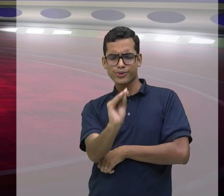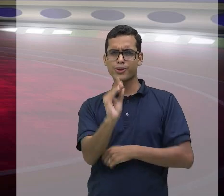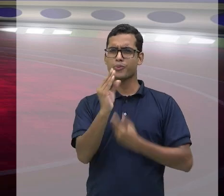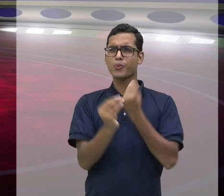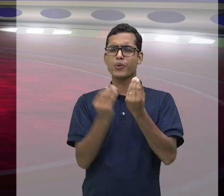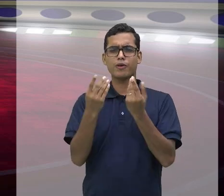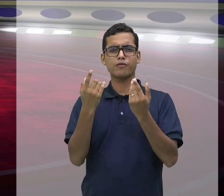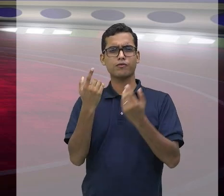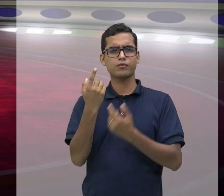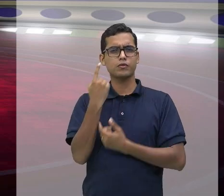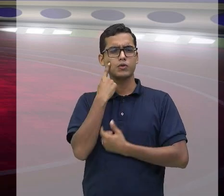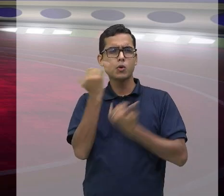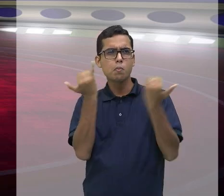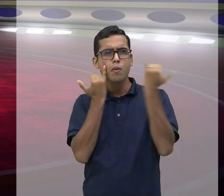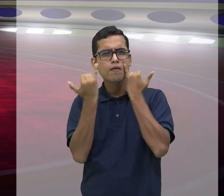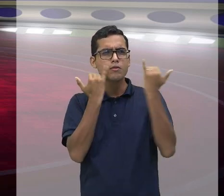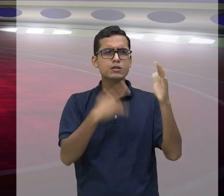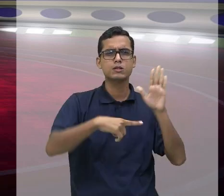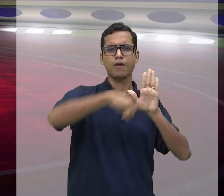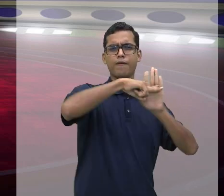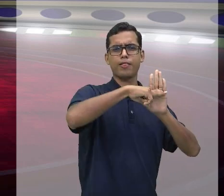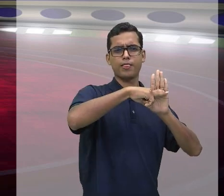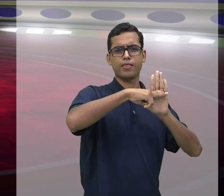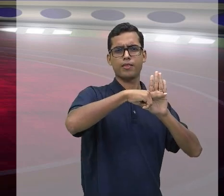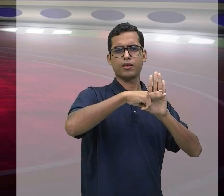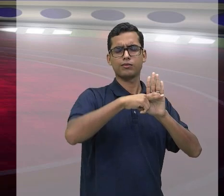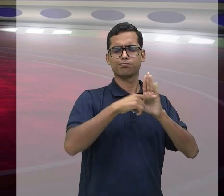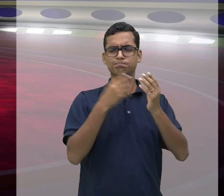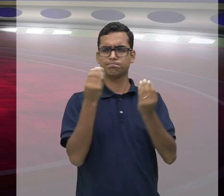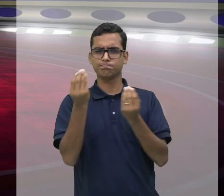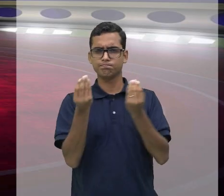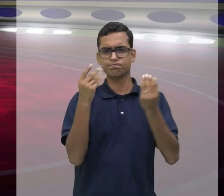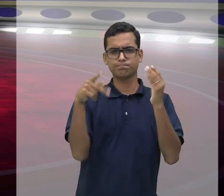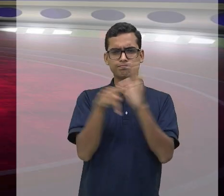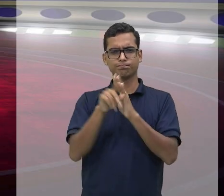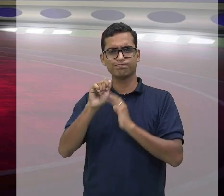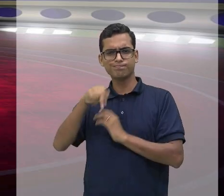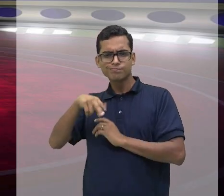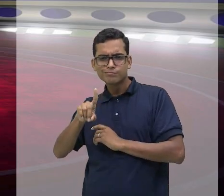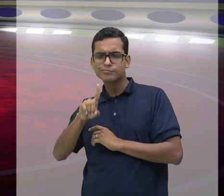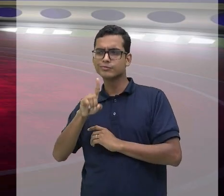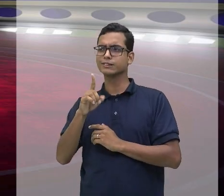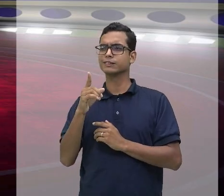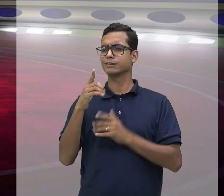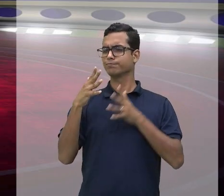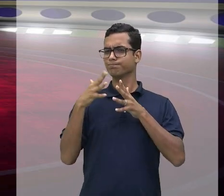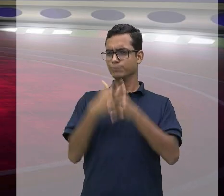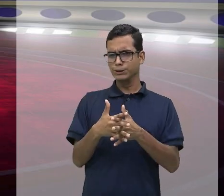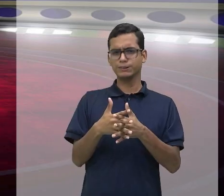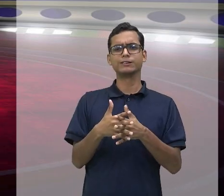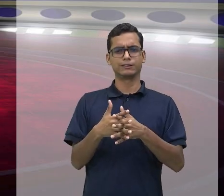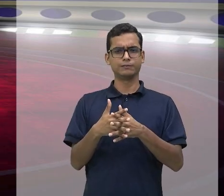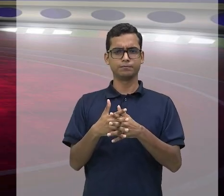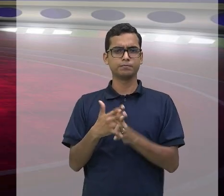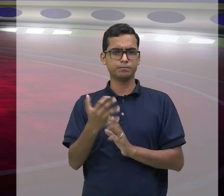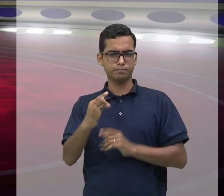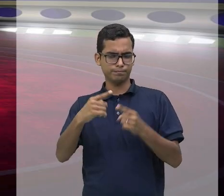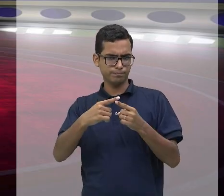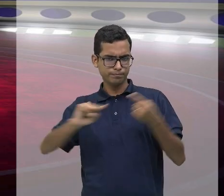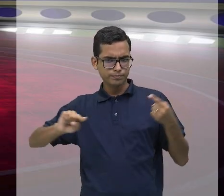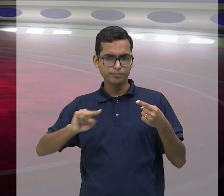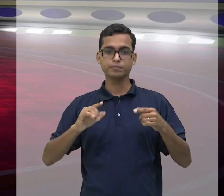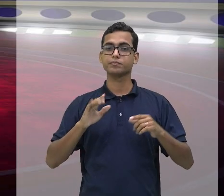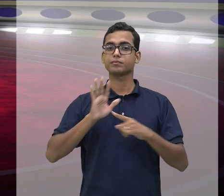uma informação negativa em relação à primeira. Então, utilizar o and ali ficaria meio truncado, não caberia muito bem. Mas o que